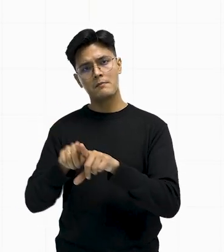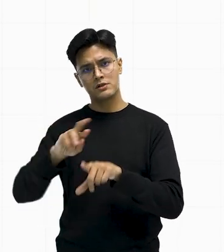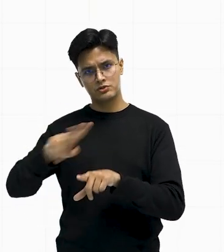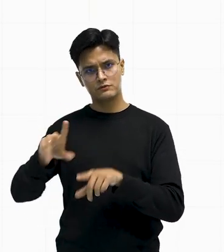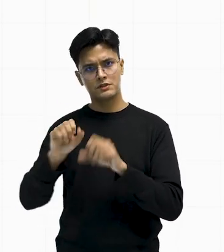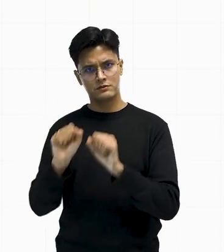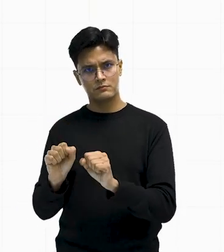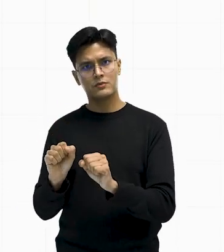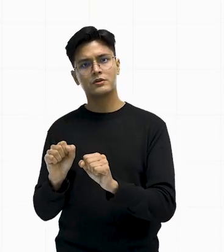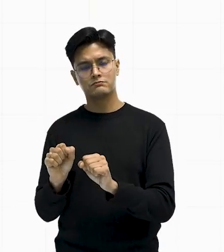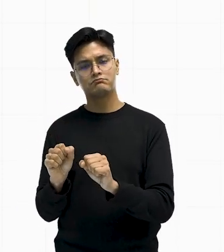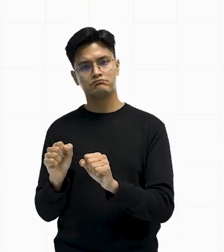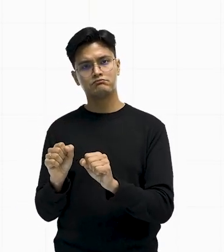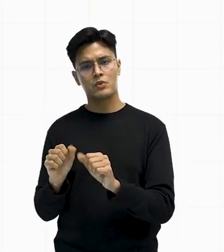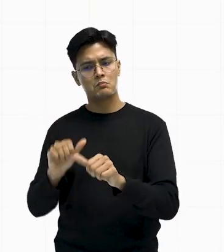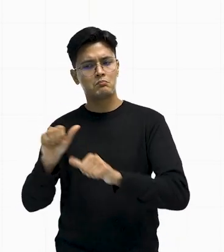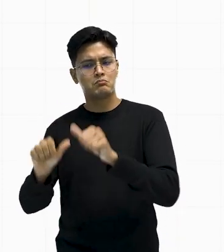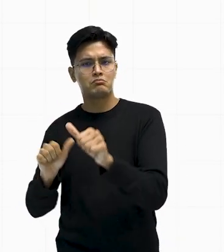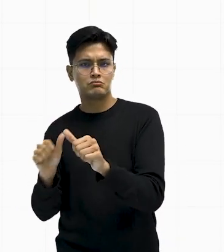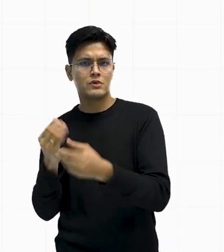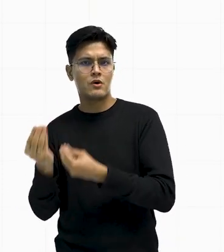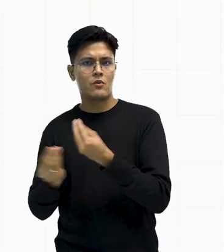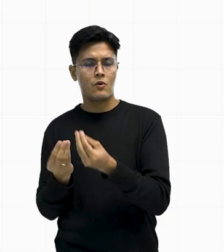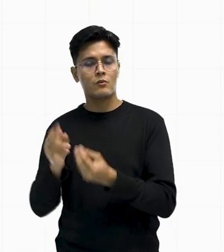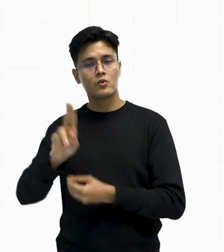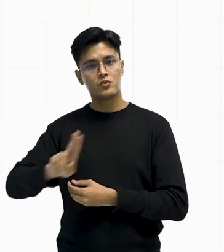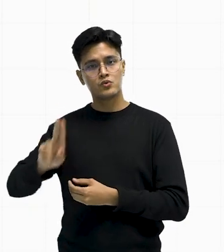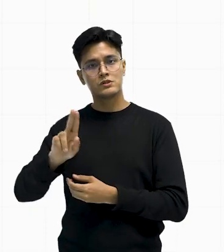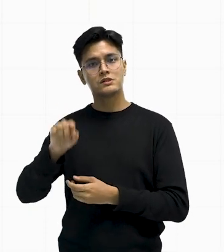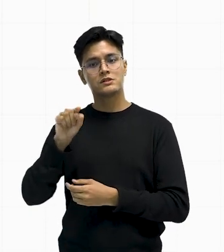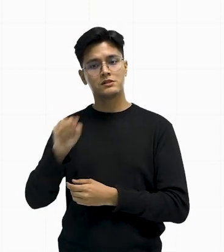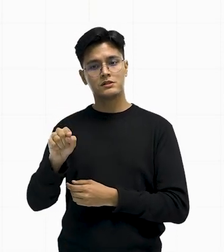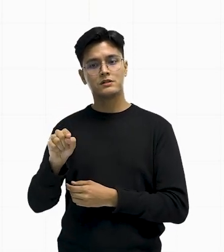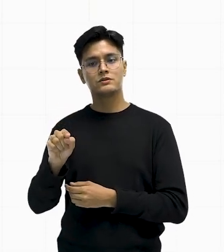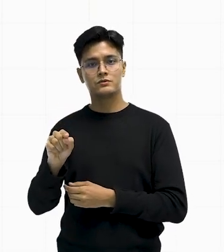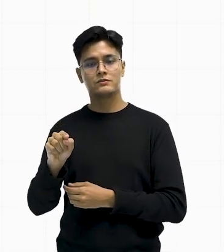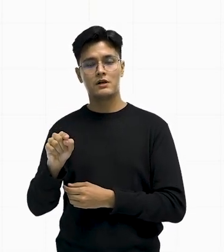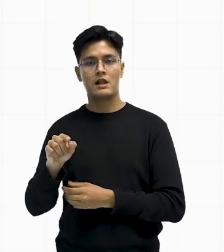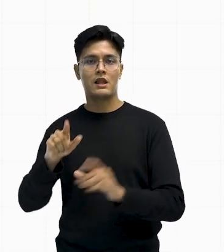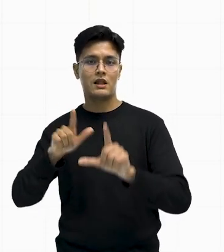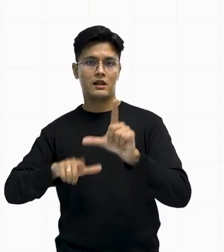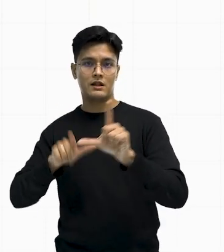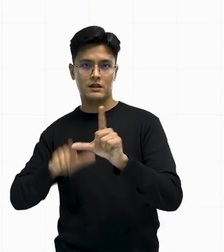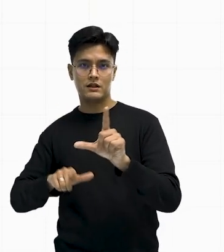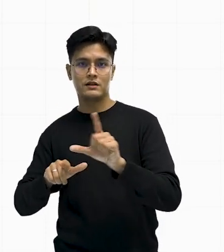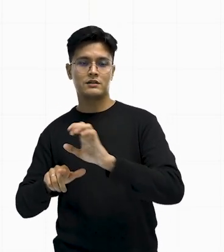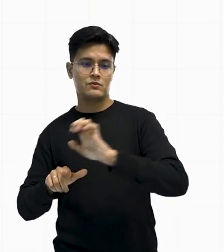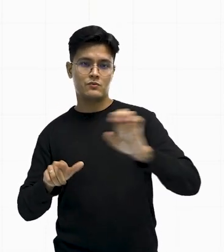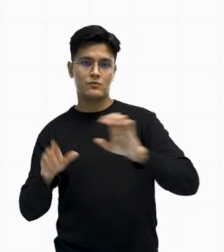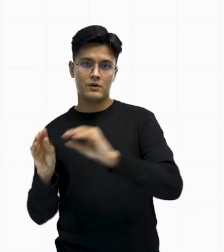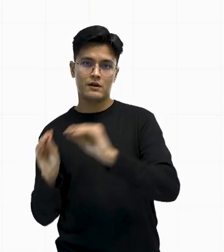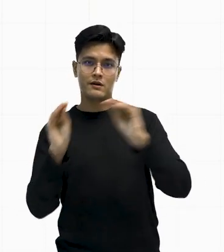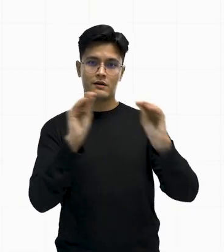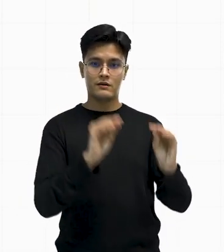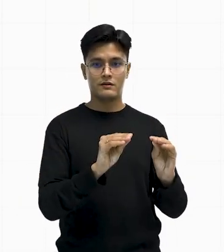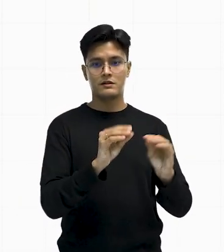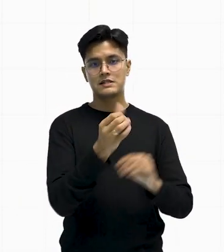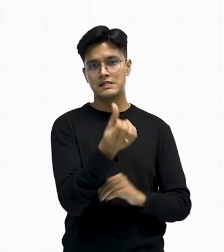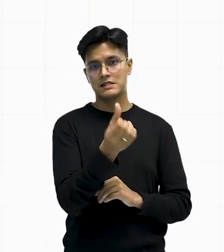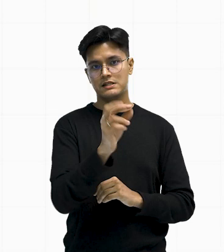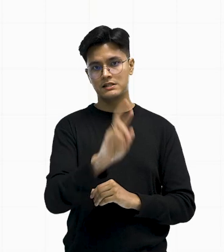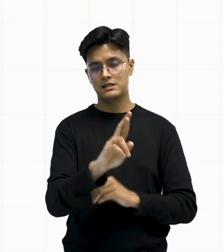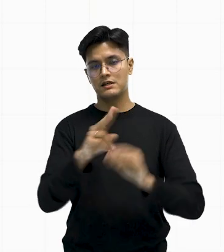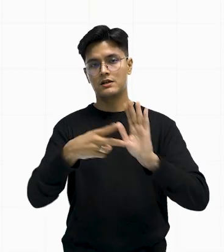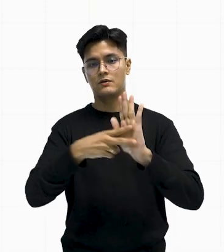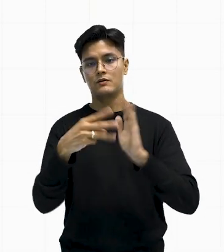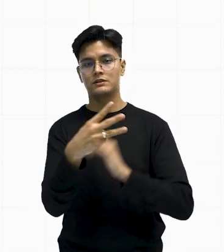pode reescrever essa equação colocando a letra do lado esquerdo. Ó. 6R igual a 33, onde